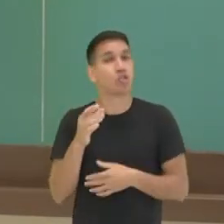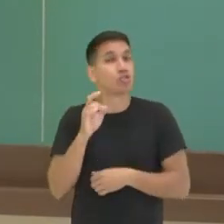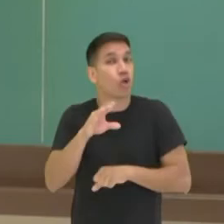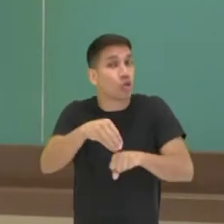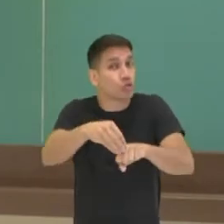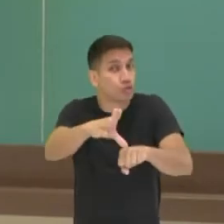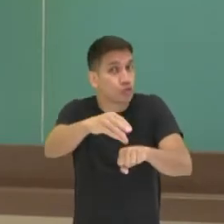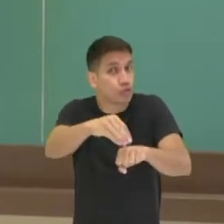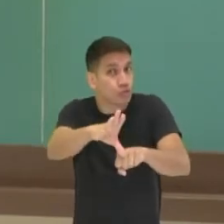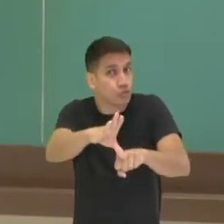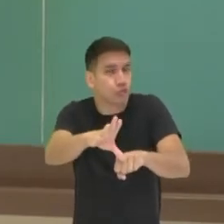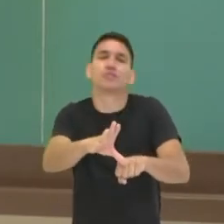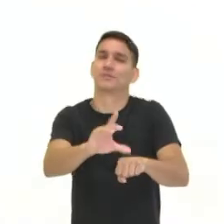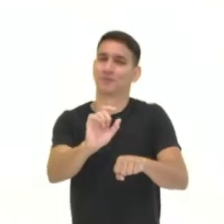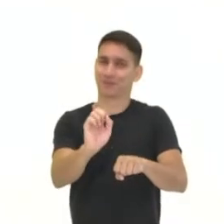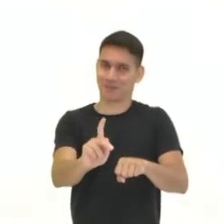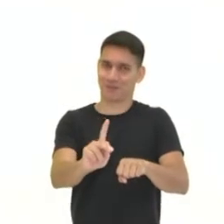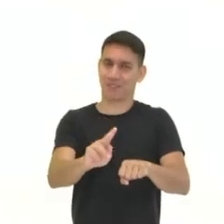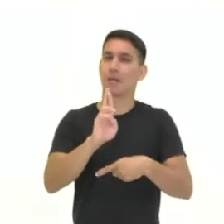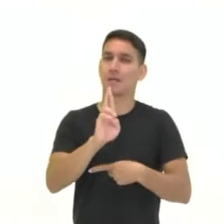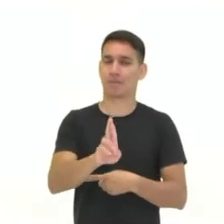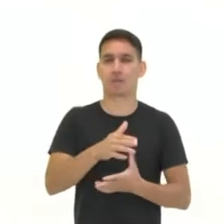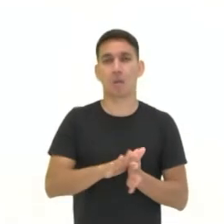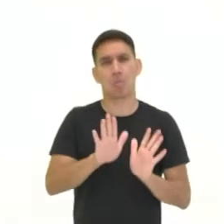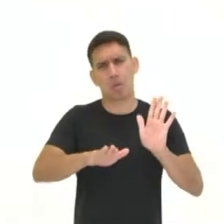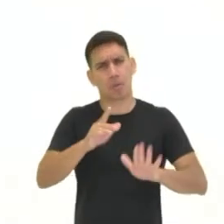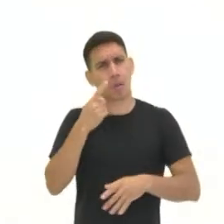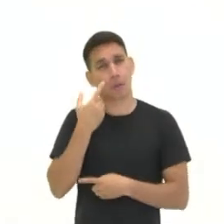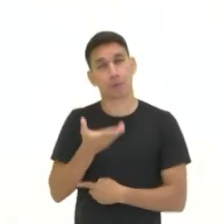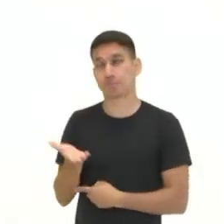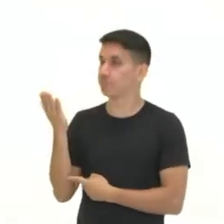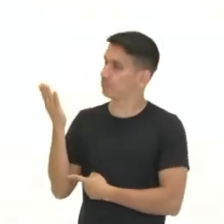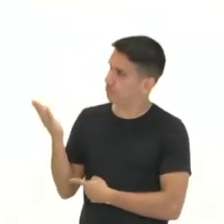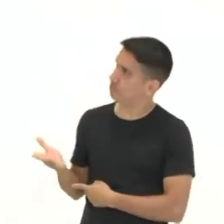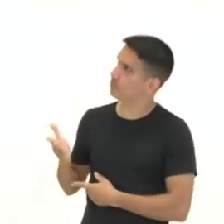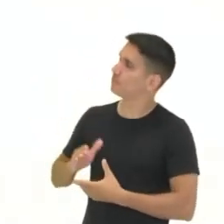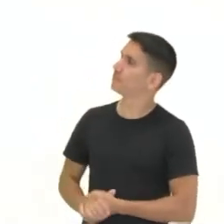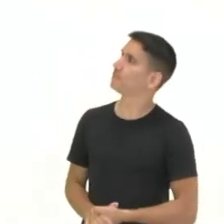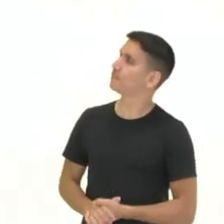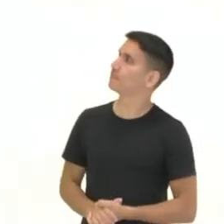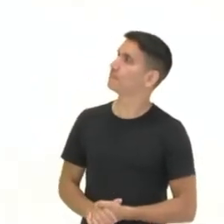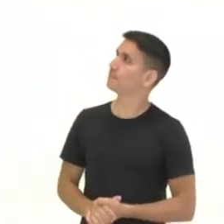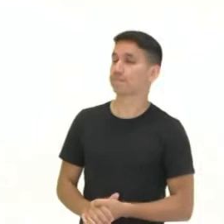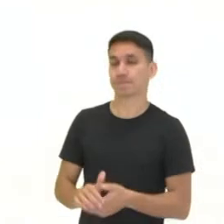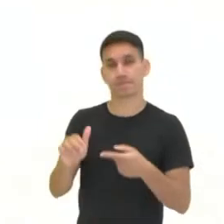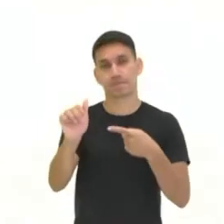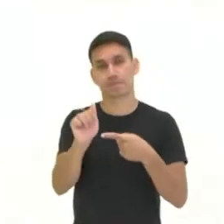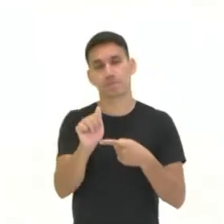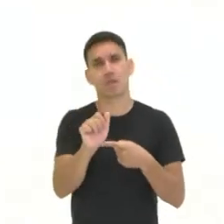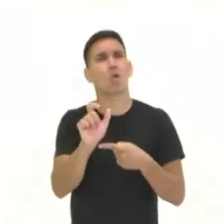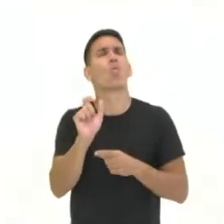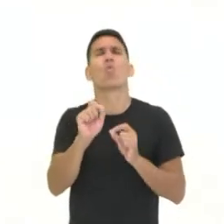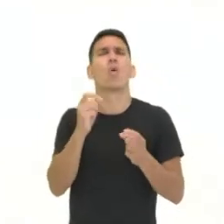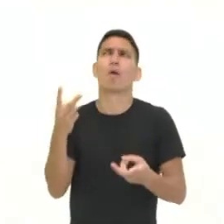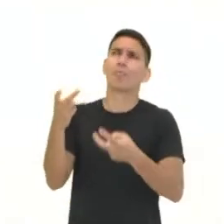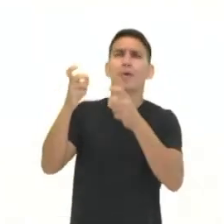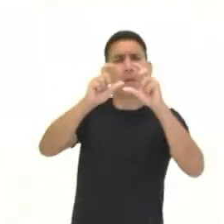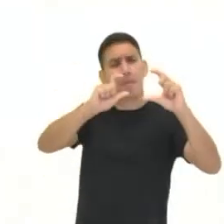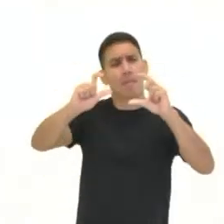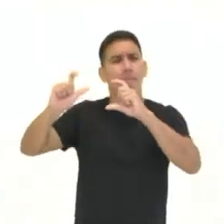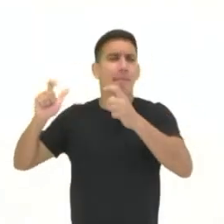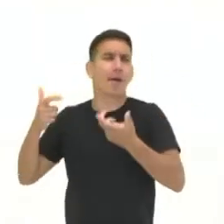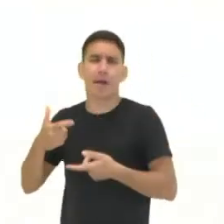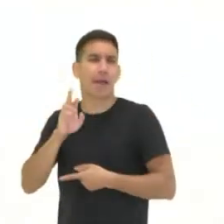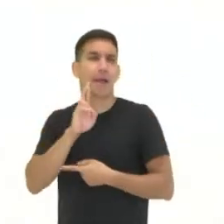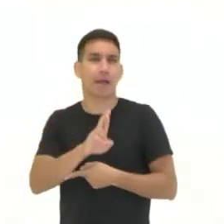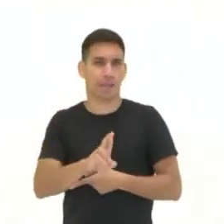uma sugestão de resposta, né? Mas mais ou menos a gente esperava que vocês percebessem o seguinte. Então, o que você vê na tirinha? Aqui é uma